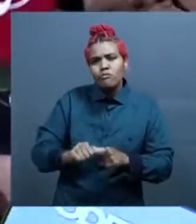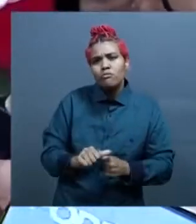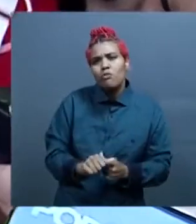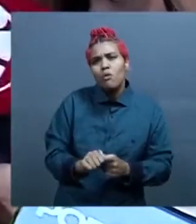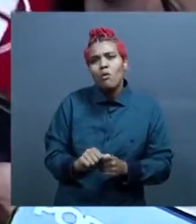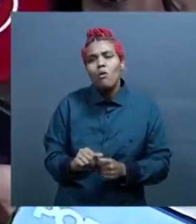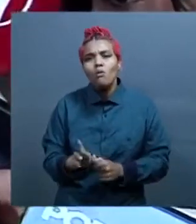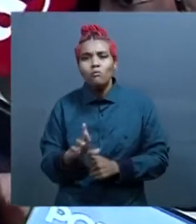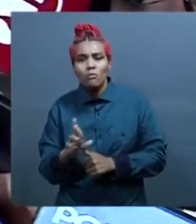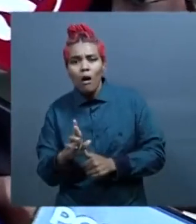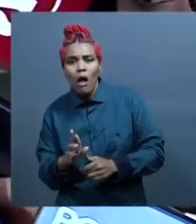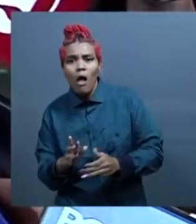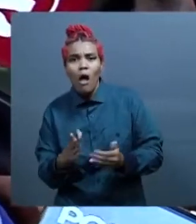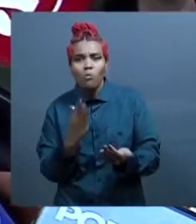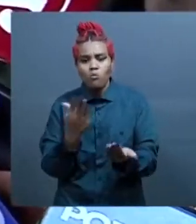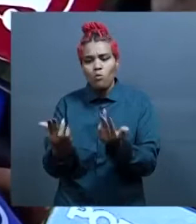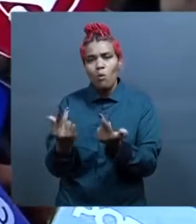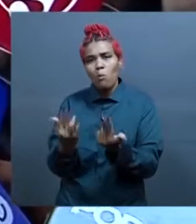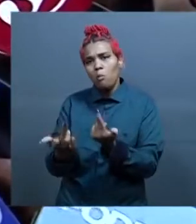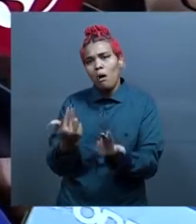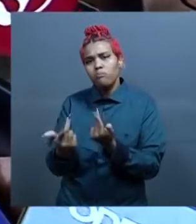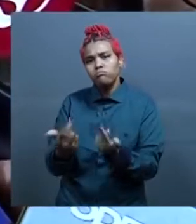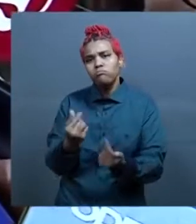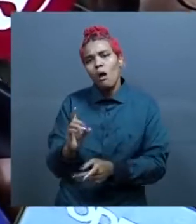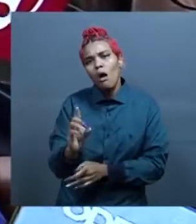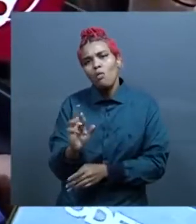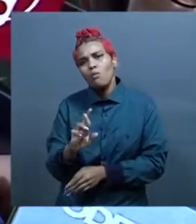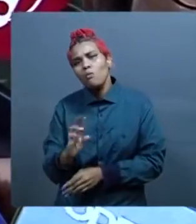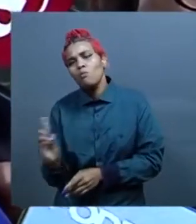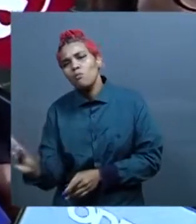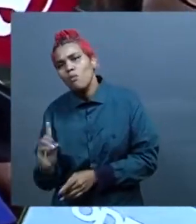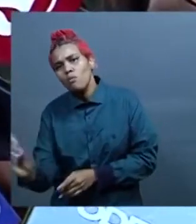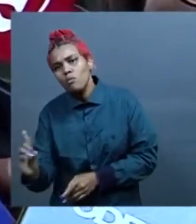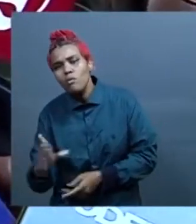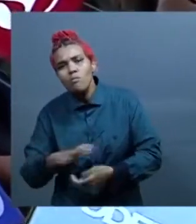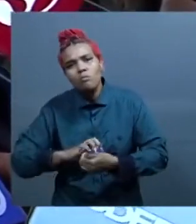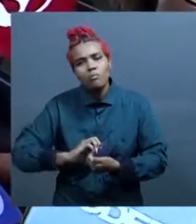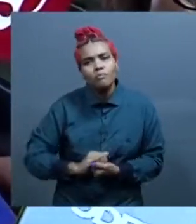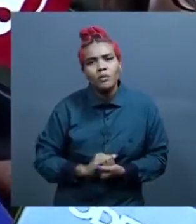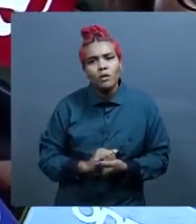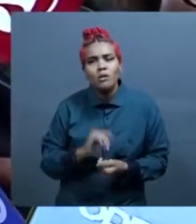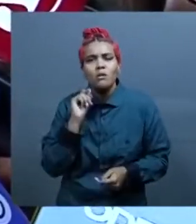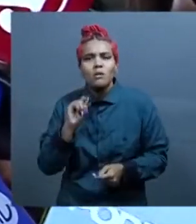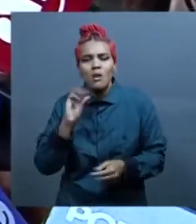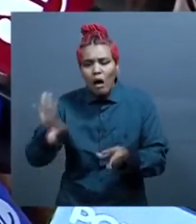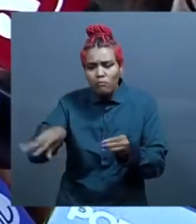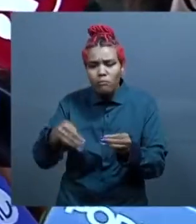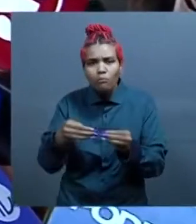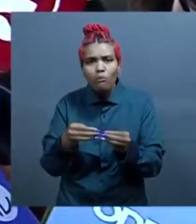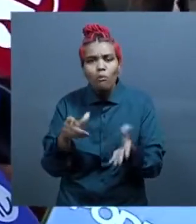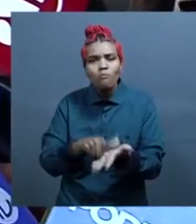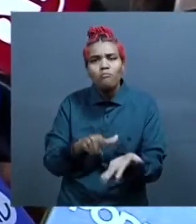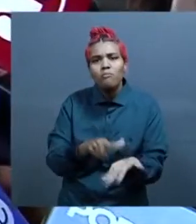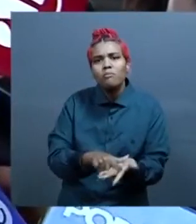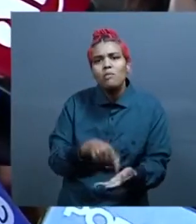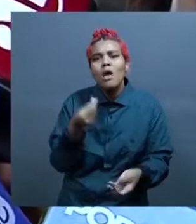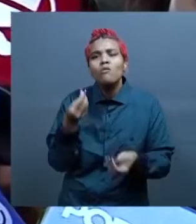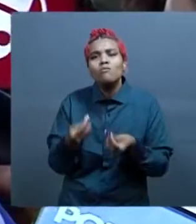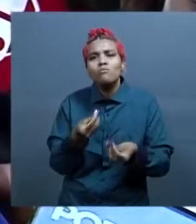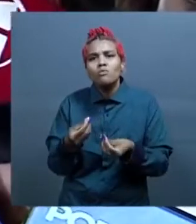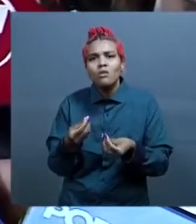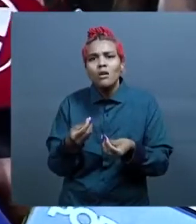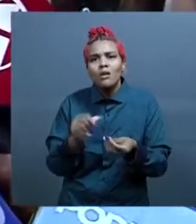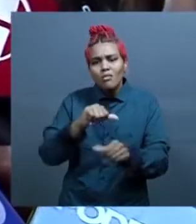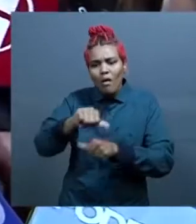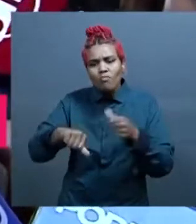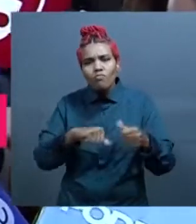nossa reportagem o presidente da câmara dos deputados atribuiu as revisões um papel central na variação cambial então ela gera no